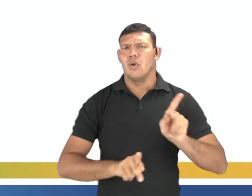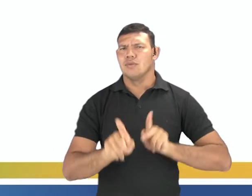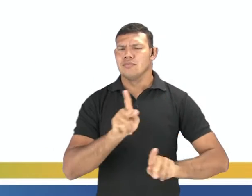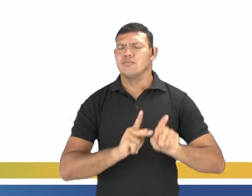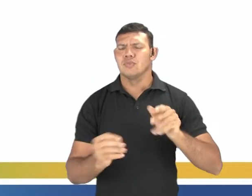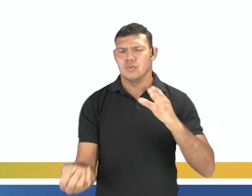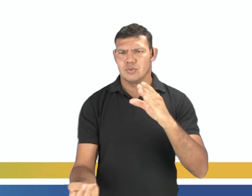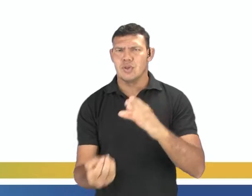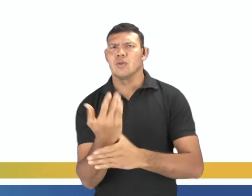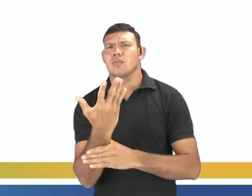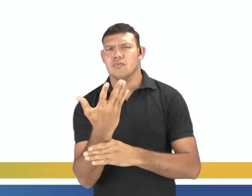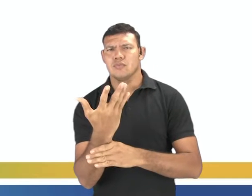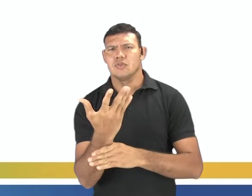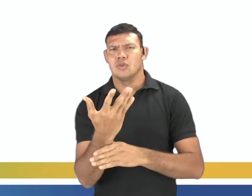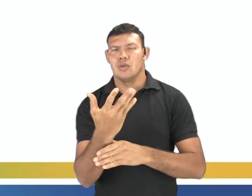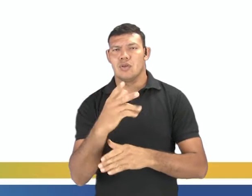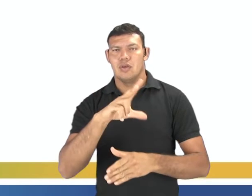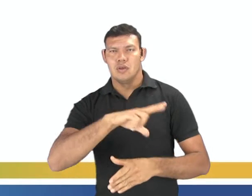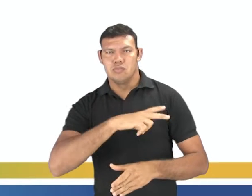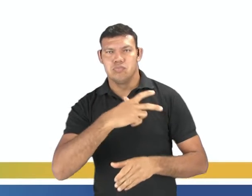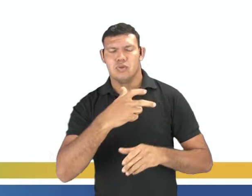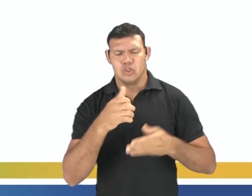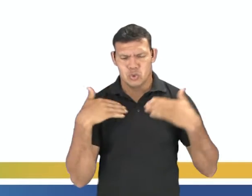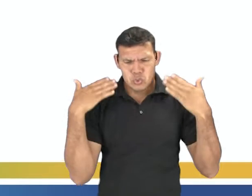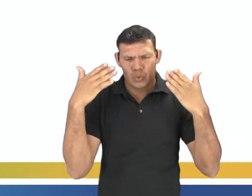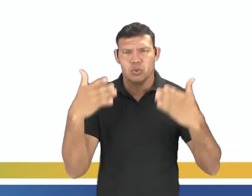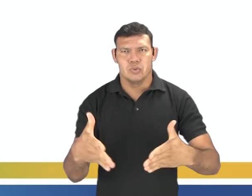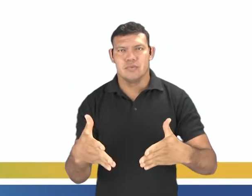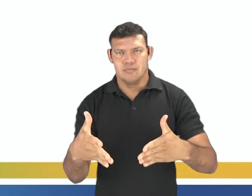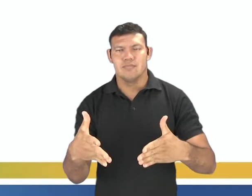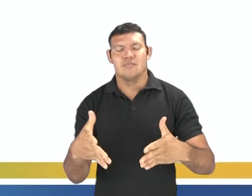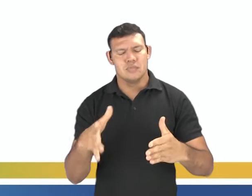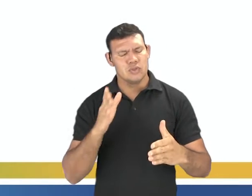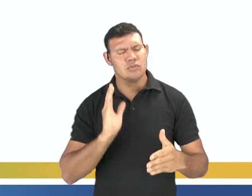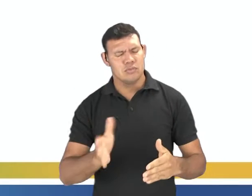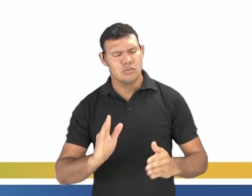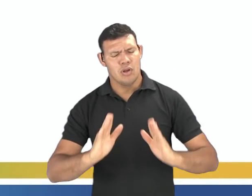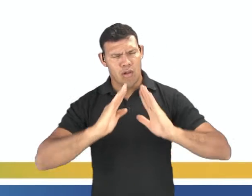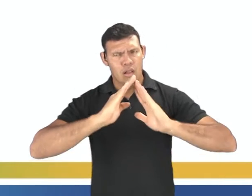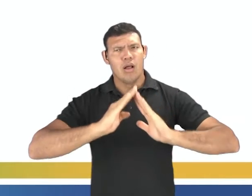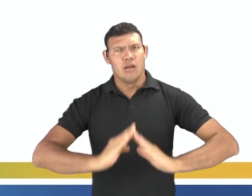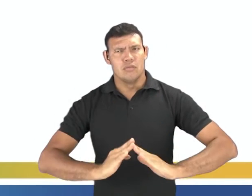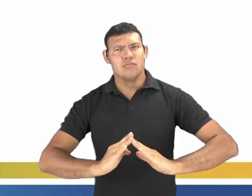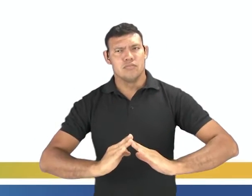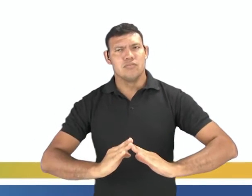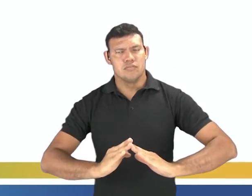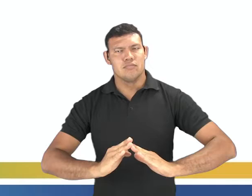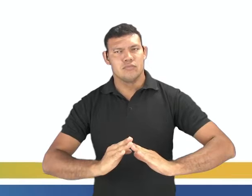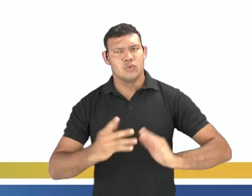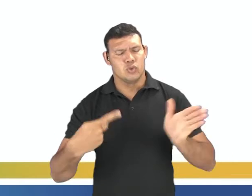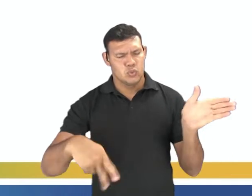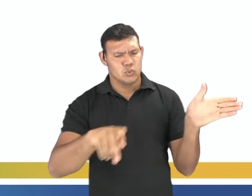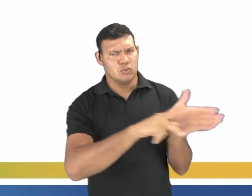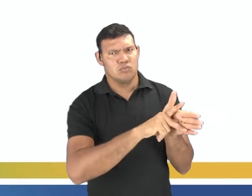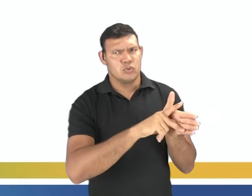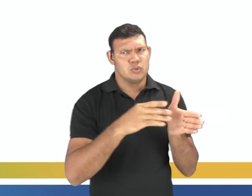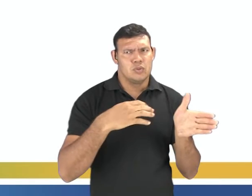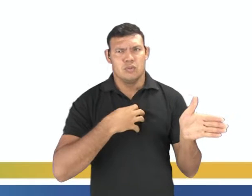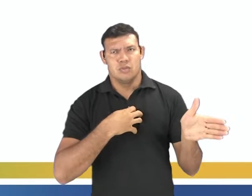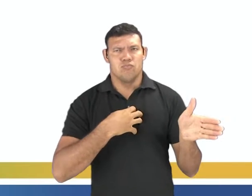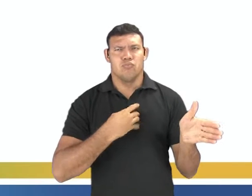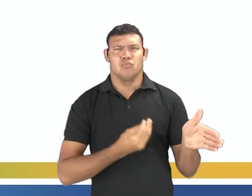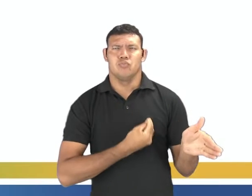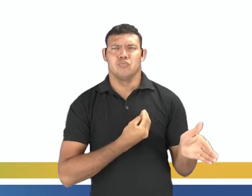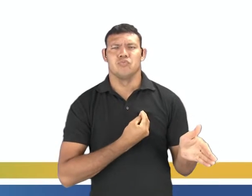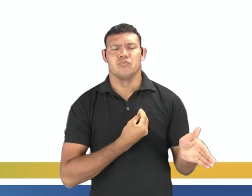originários, aqueles que quando os portugueses chegaram ao continente, eles já estavam aqui presentes, já tinham o seu modo de vida, já